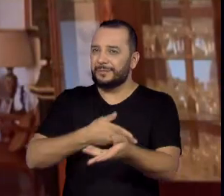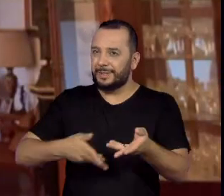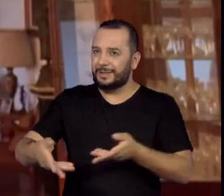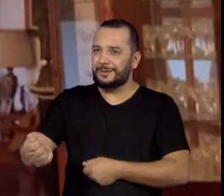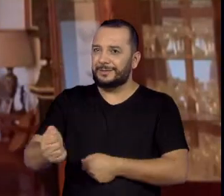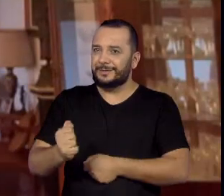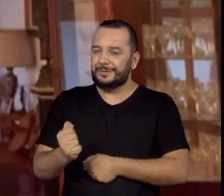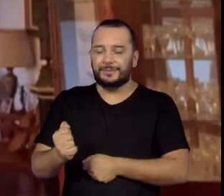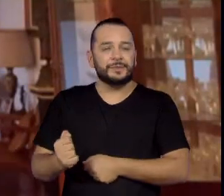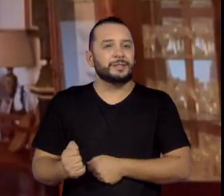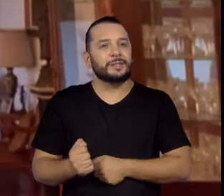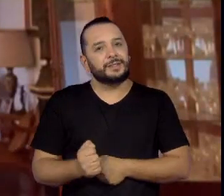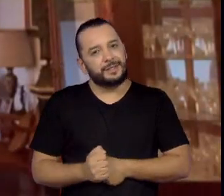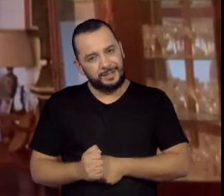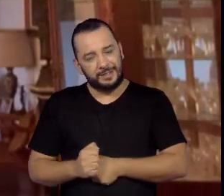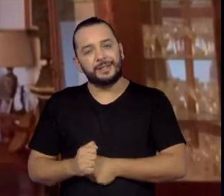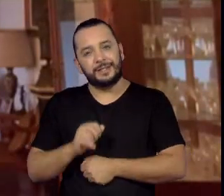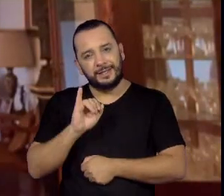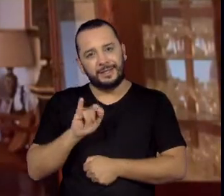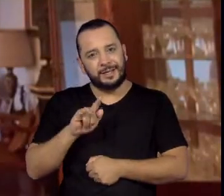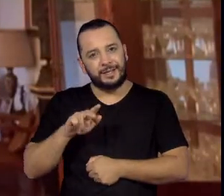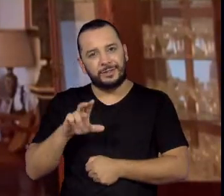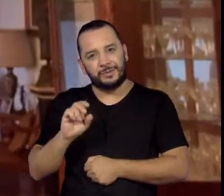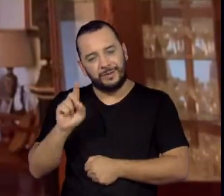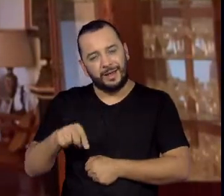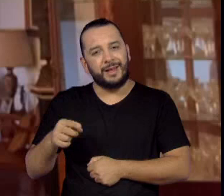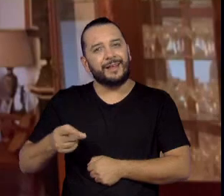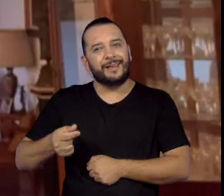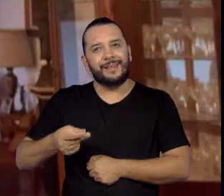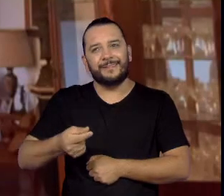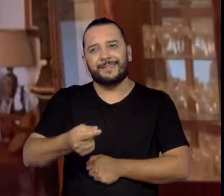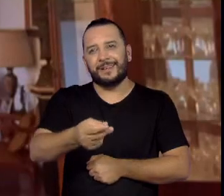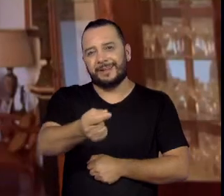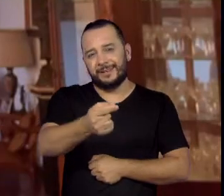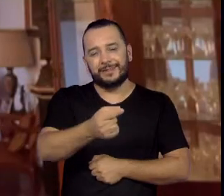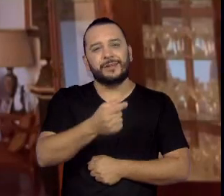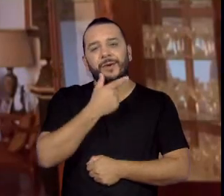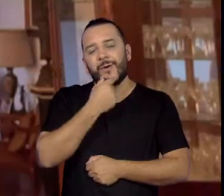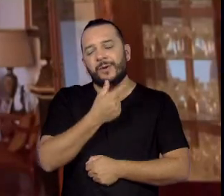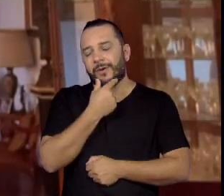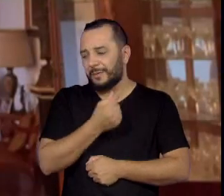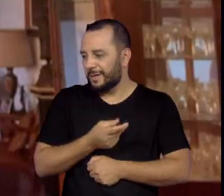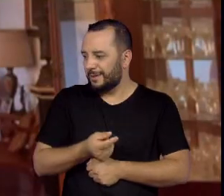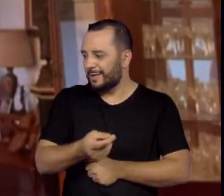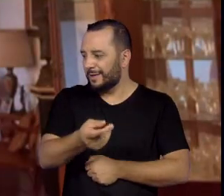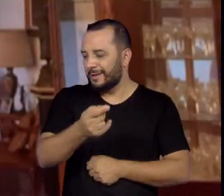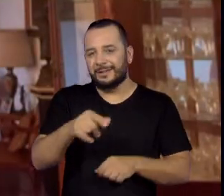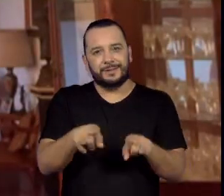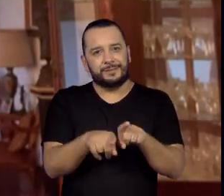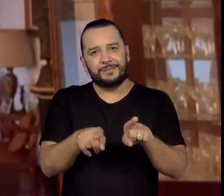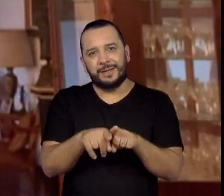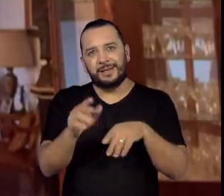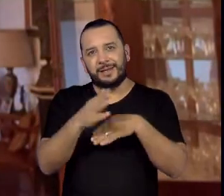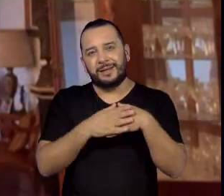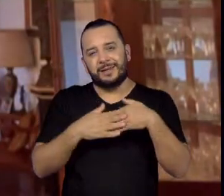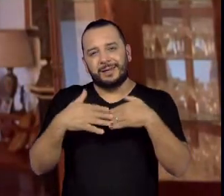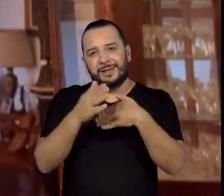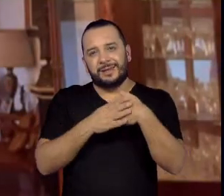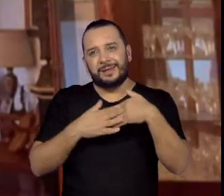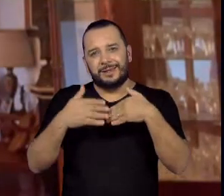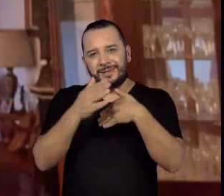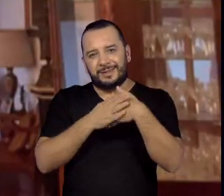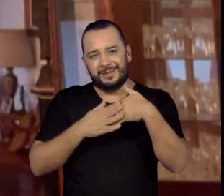sua capacidade de se enternecer. Ele é, assim, um homem terno, um homem carinhoso, um homem que,